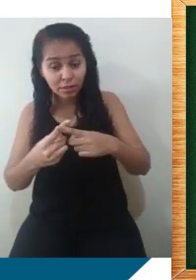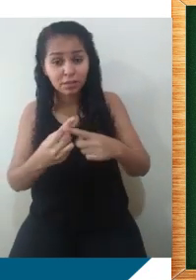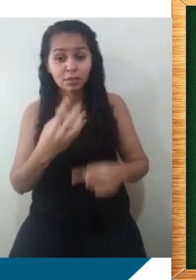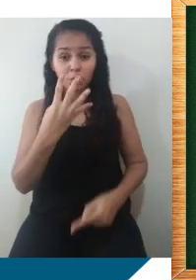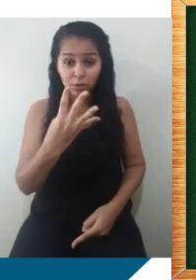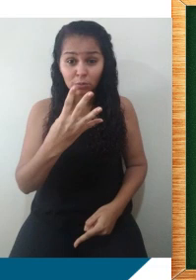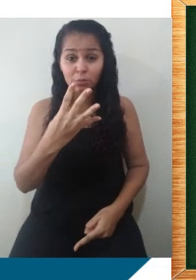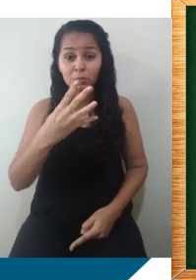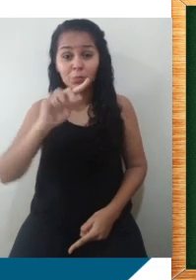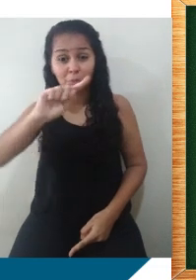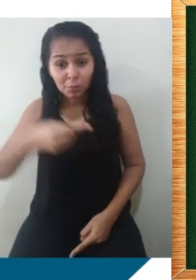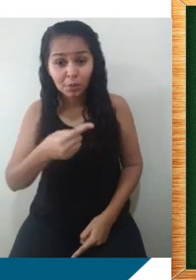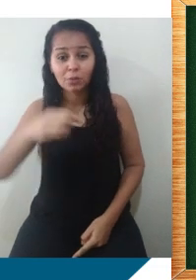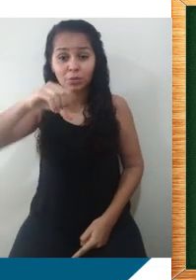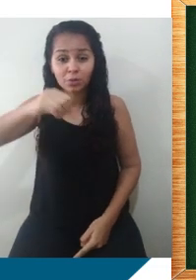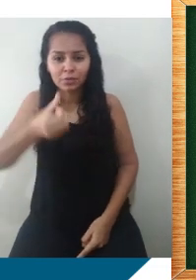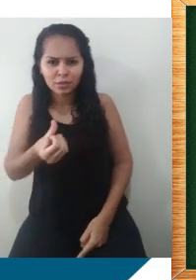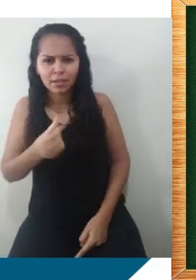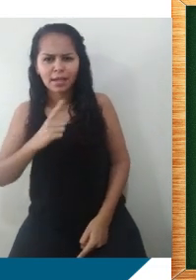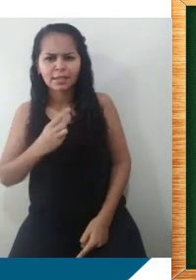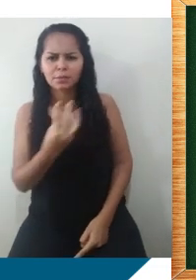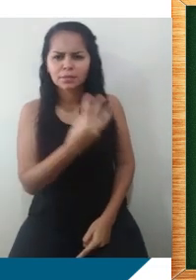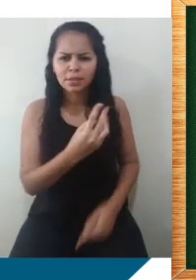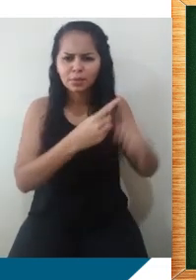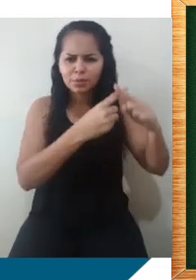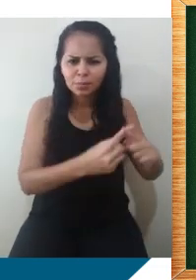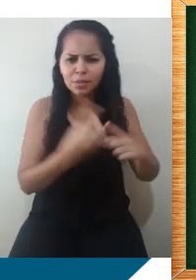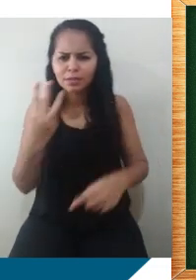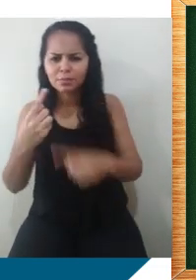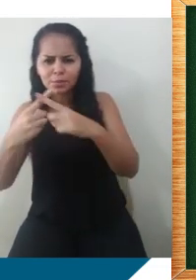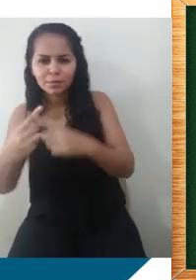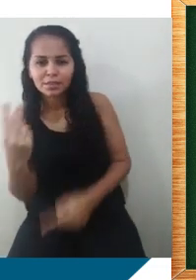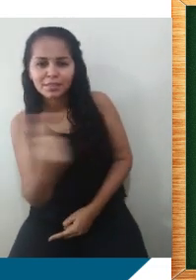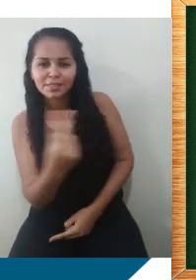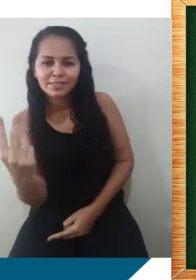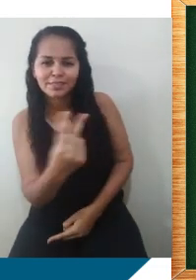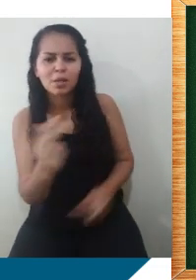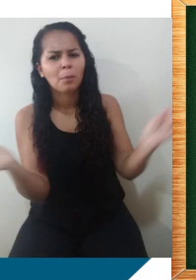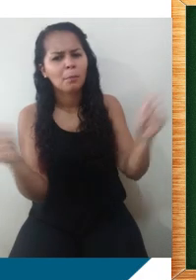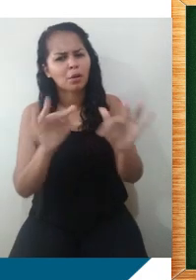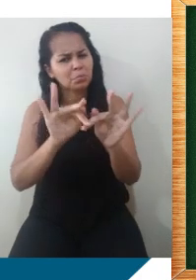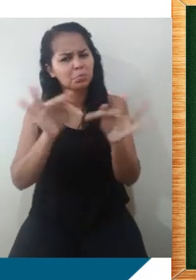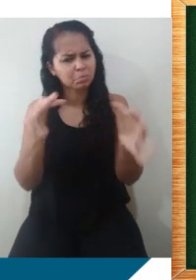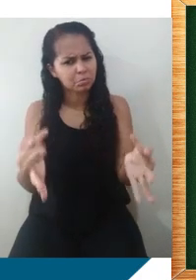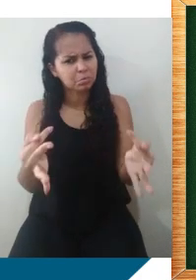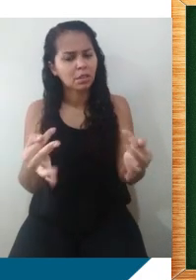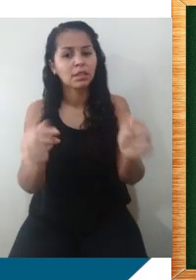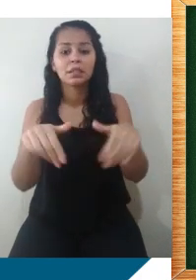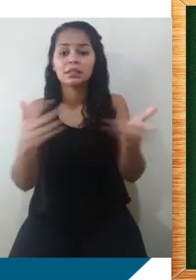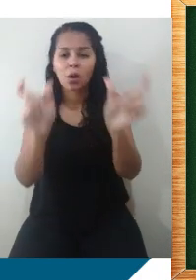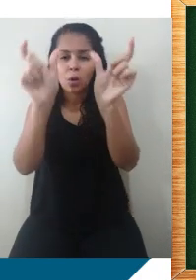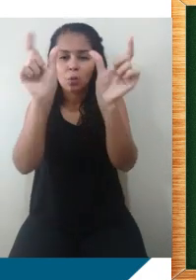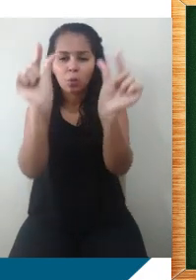Nós podemos simplificar. E fatorando 4.096, nós temos 2 elevado à 12ª